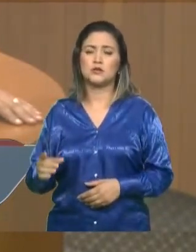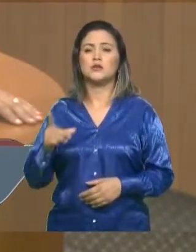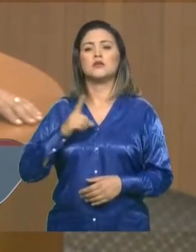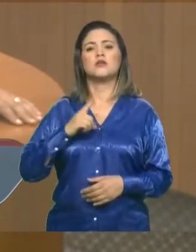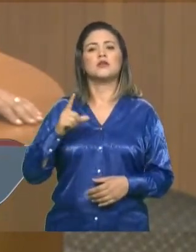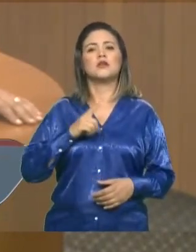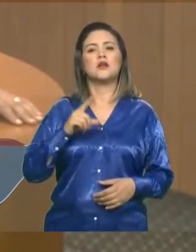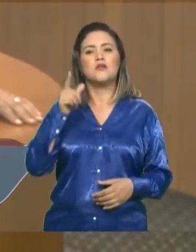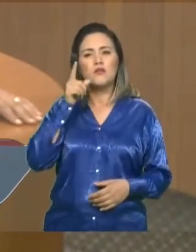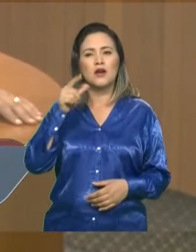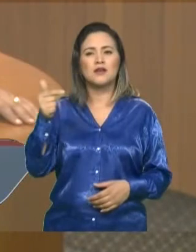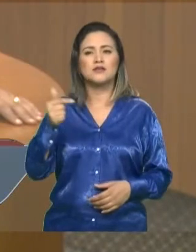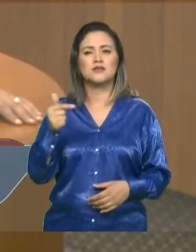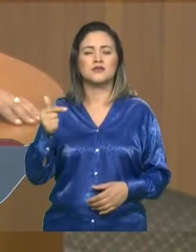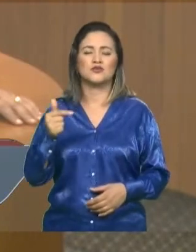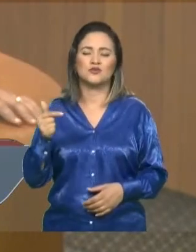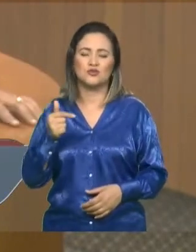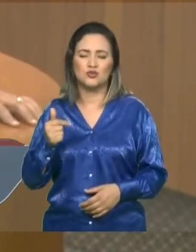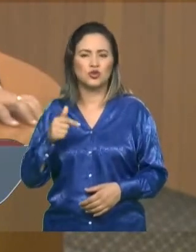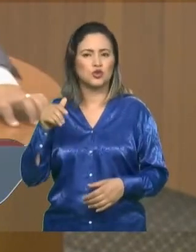por unanimidade